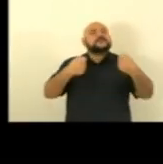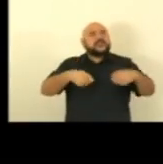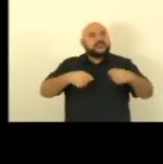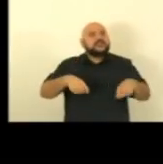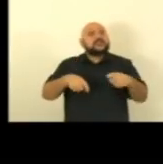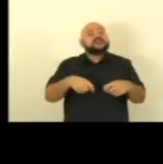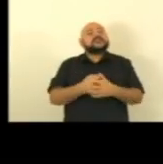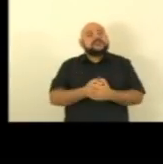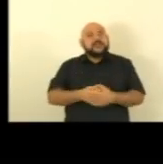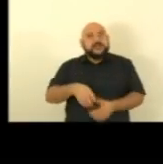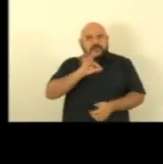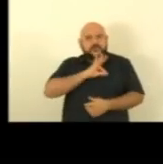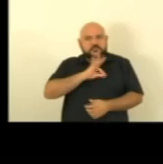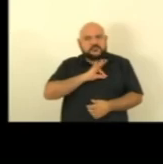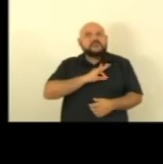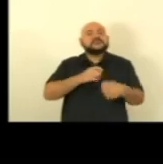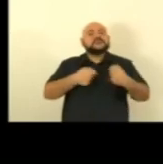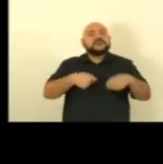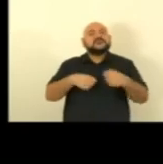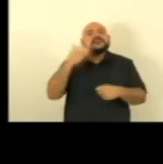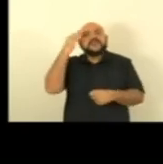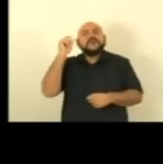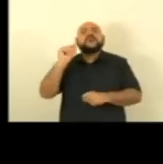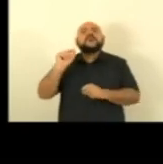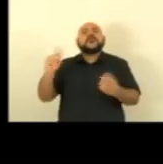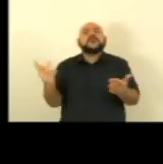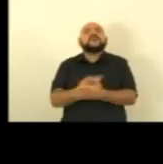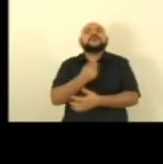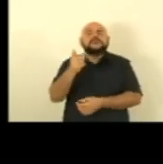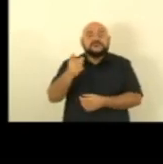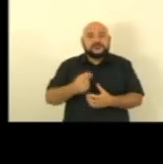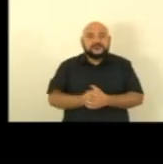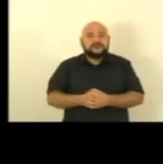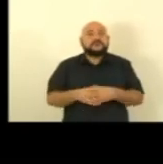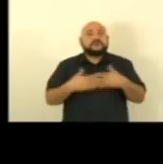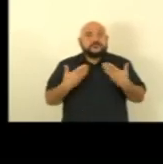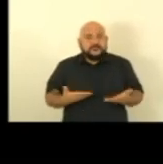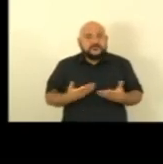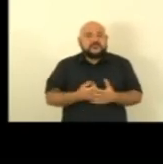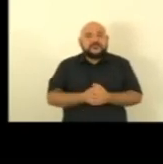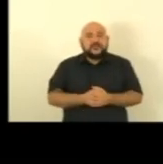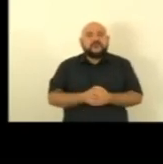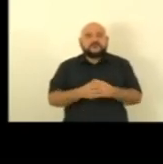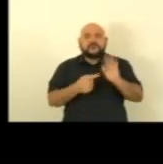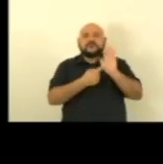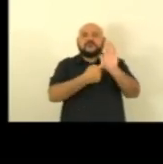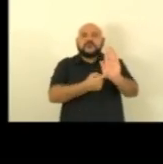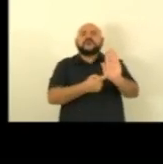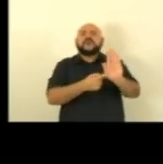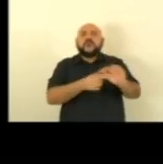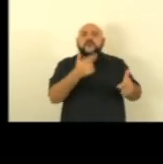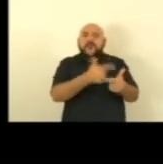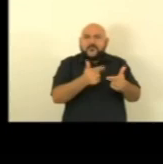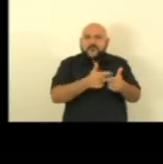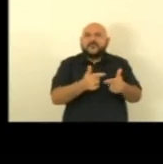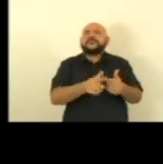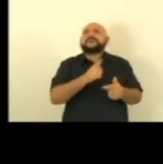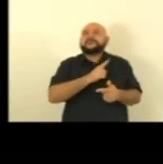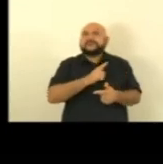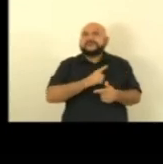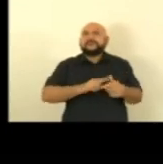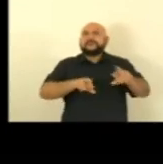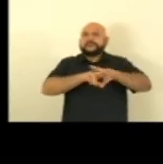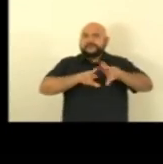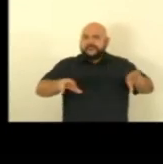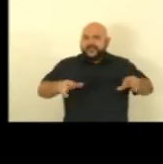Federal. Essas são as novas peças no tabuleiro sendo expostas. Agora que a gente foi